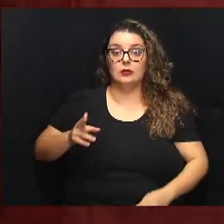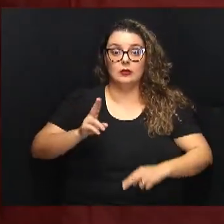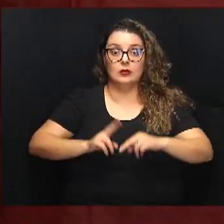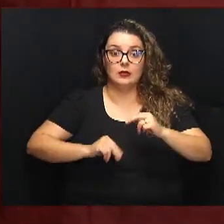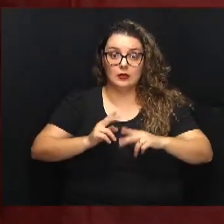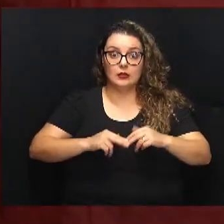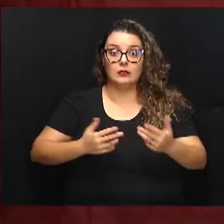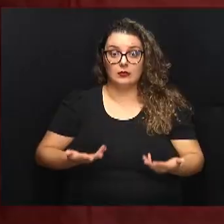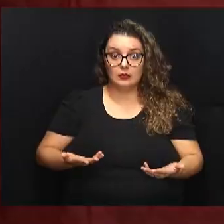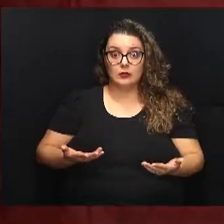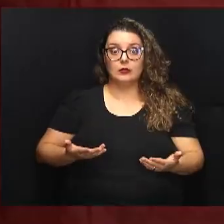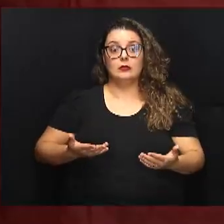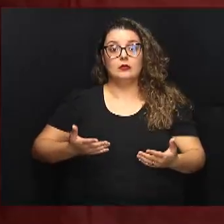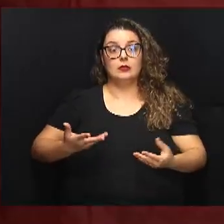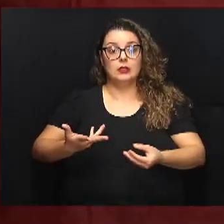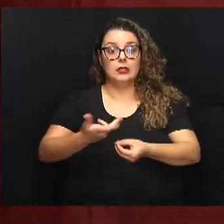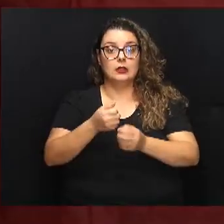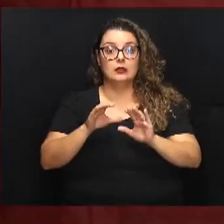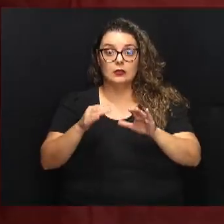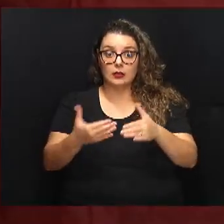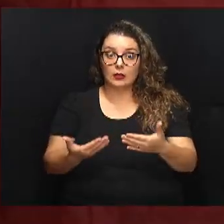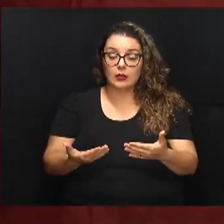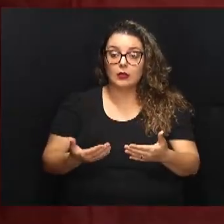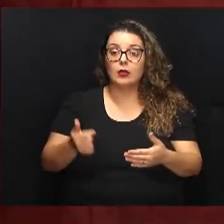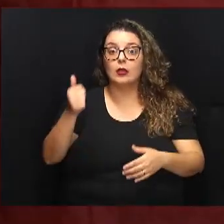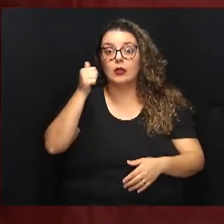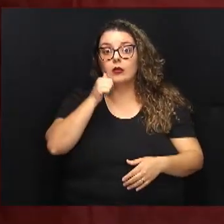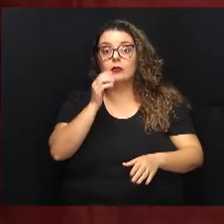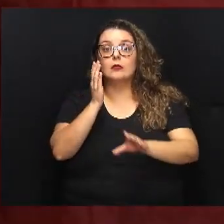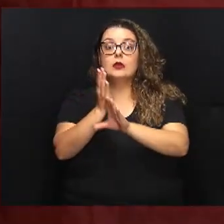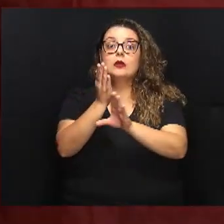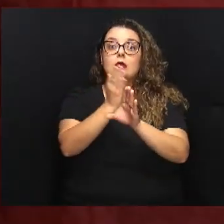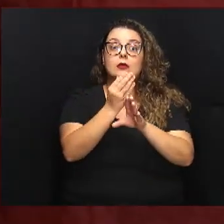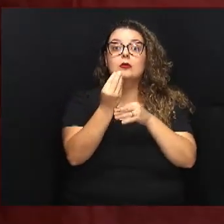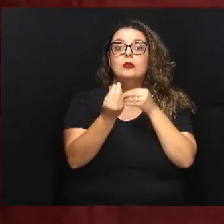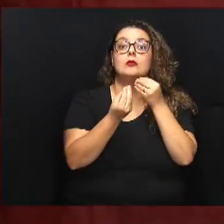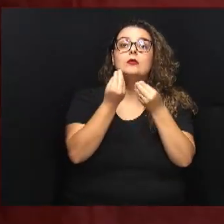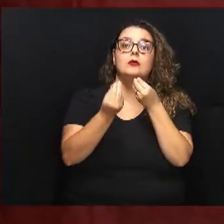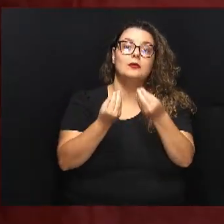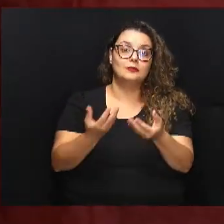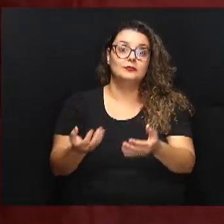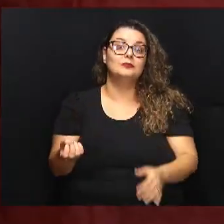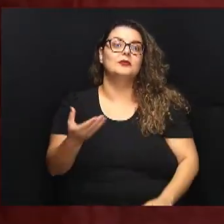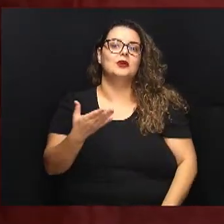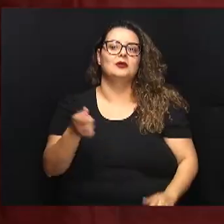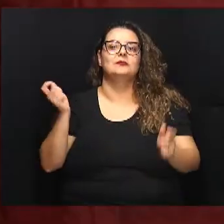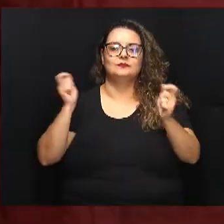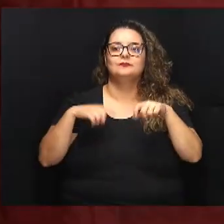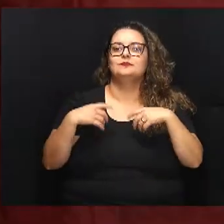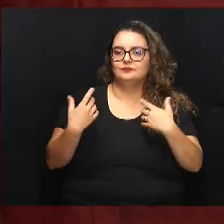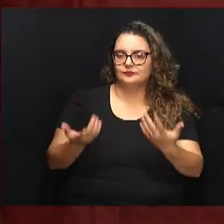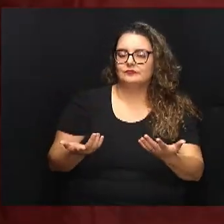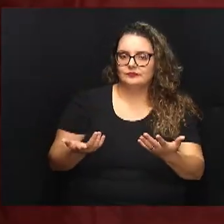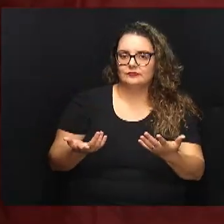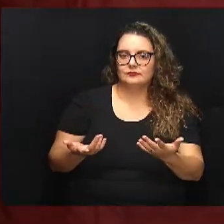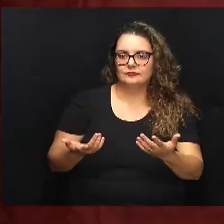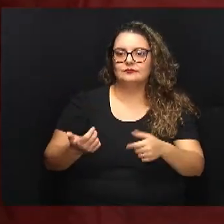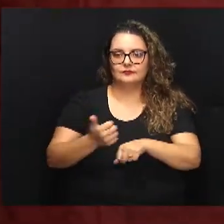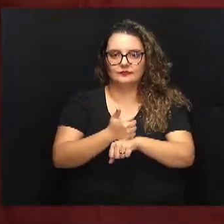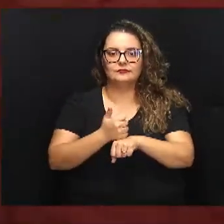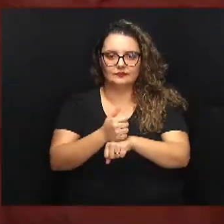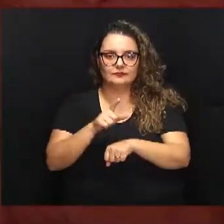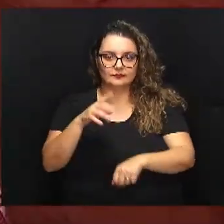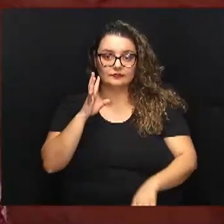nossas meninas da equipe de arte, meninas que estão descobrindo também uma nova possibilidade profissional. Isso é